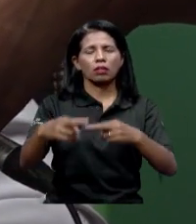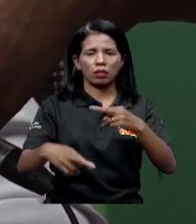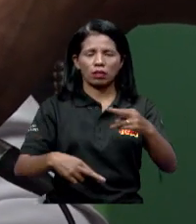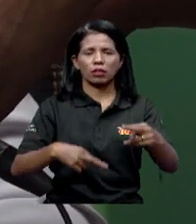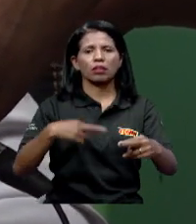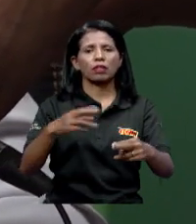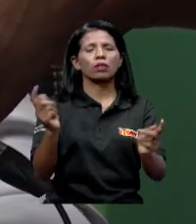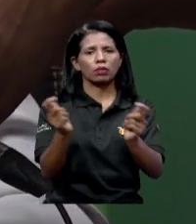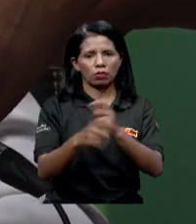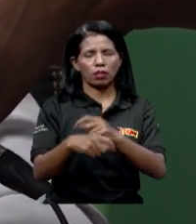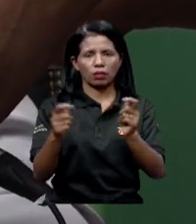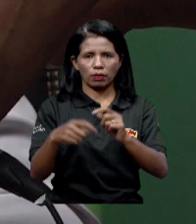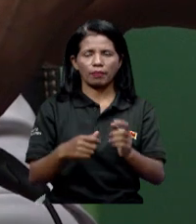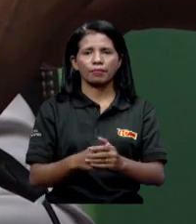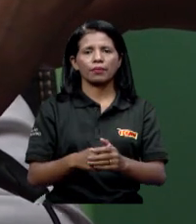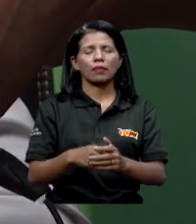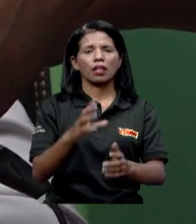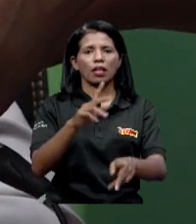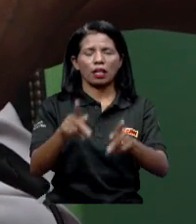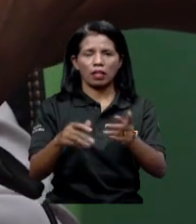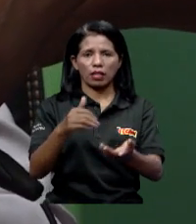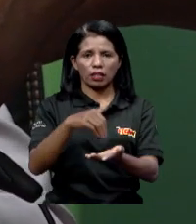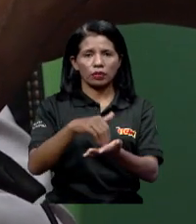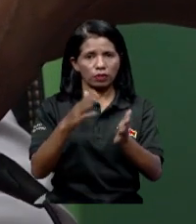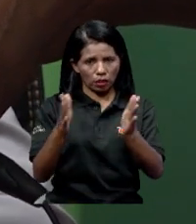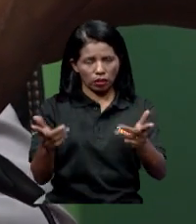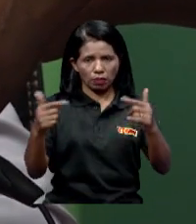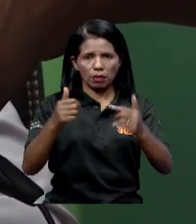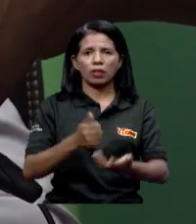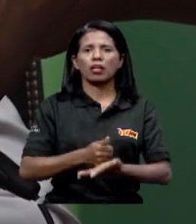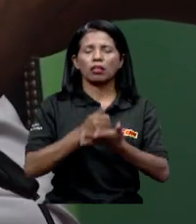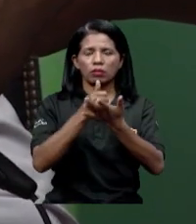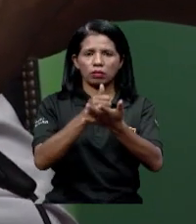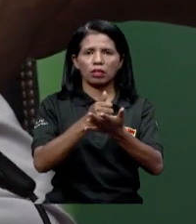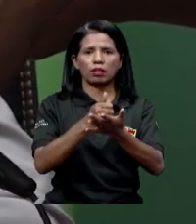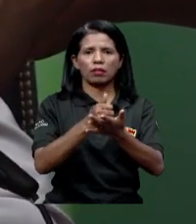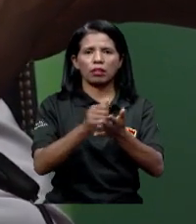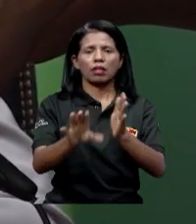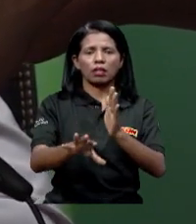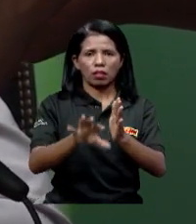ne. Nah, stajaru ne mai per azuda i hetan mos